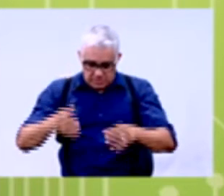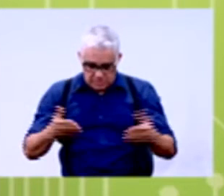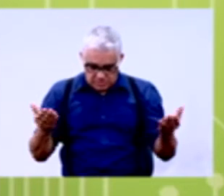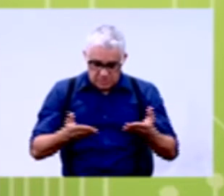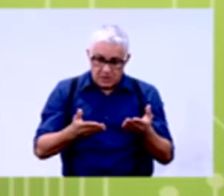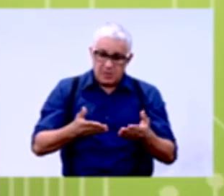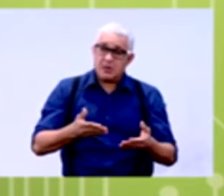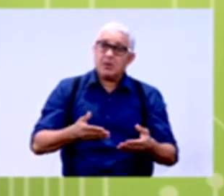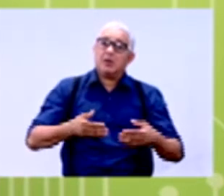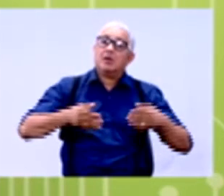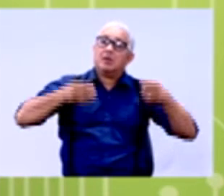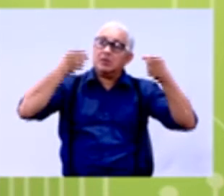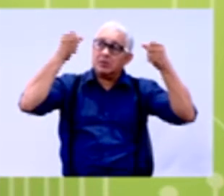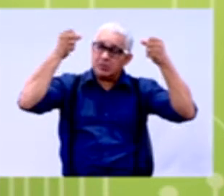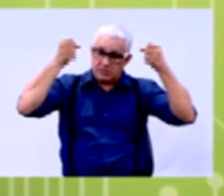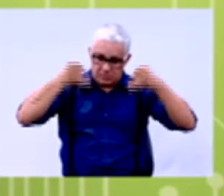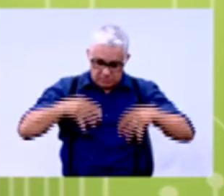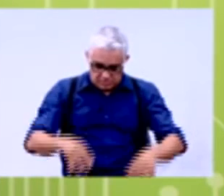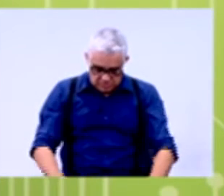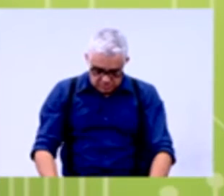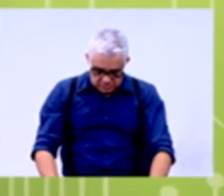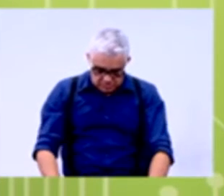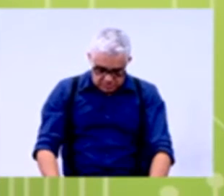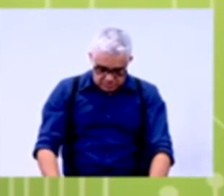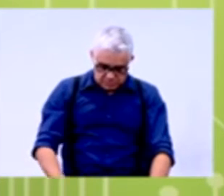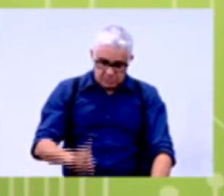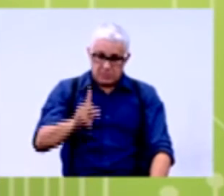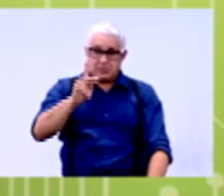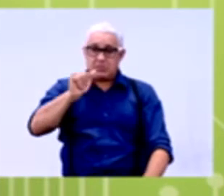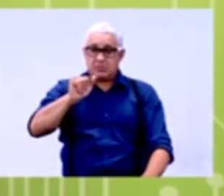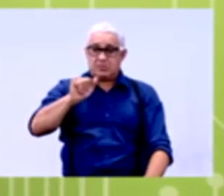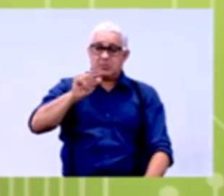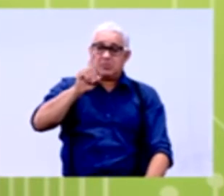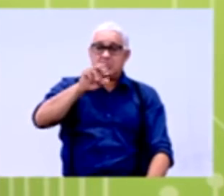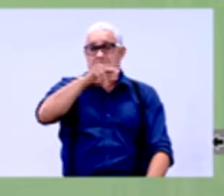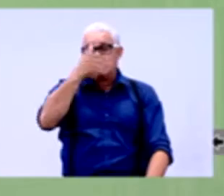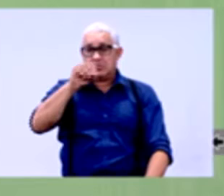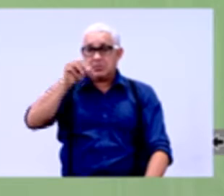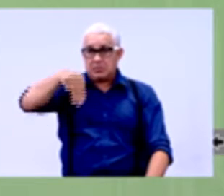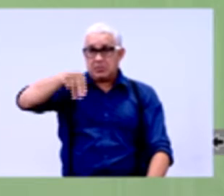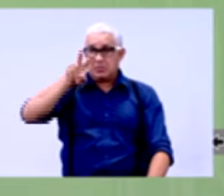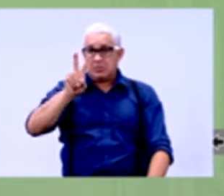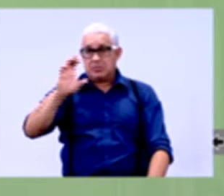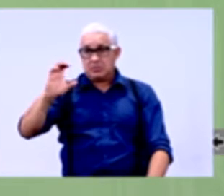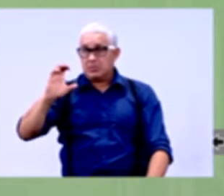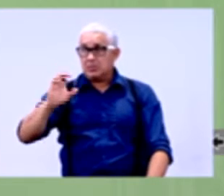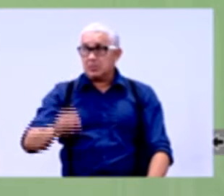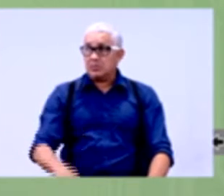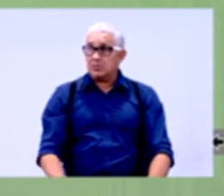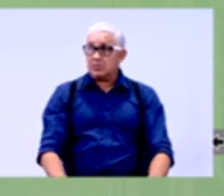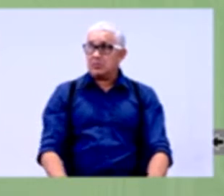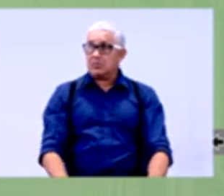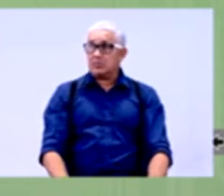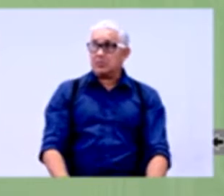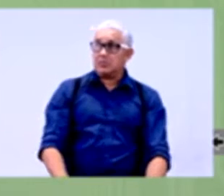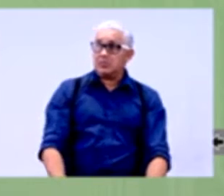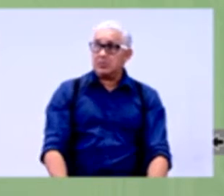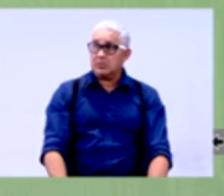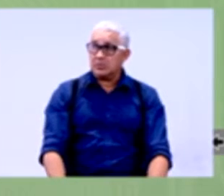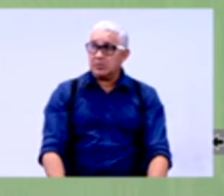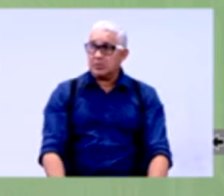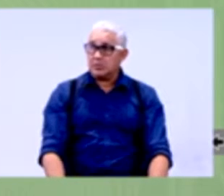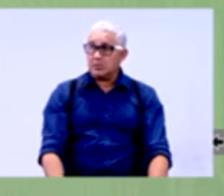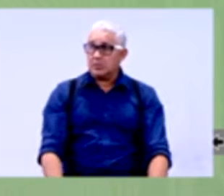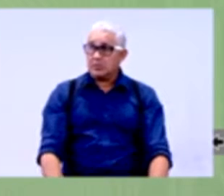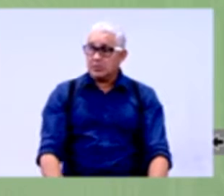vamos falar um pouco do padrão MVC. Então, o padrão MVC,